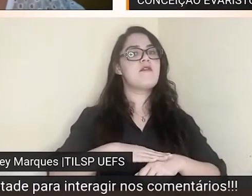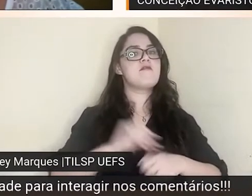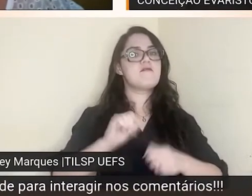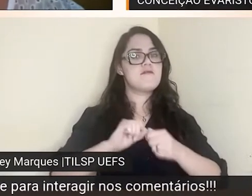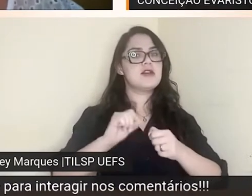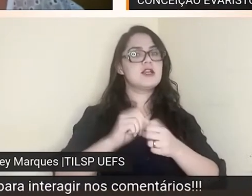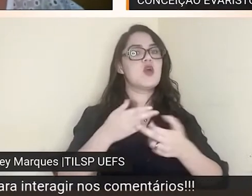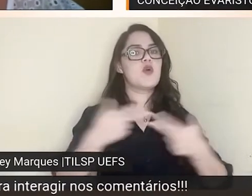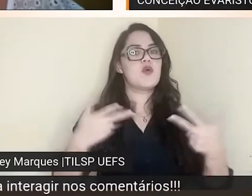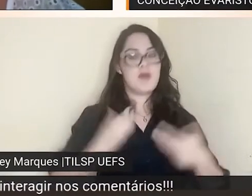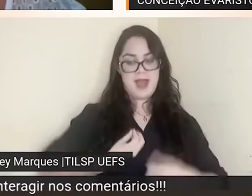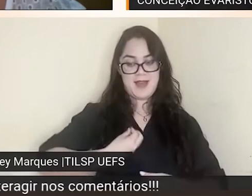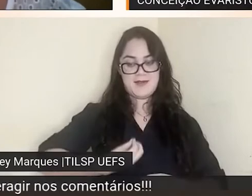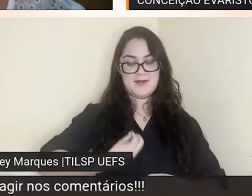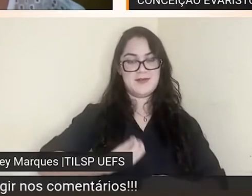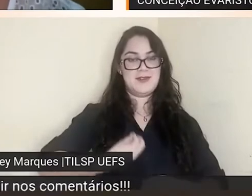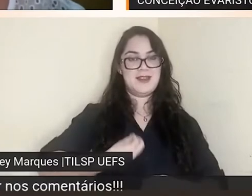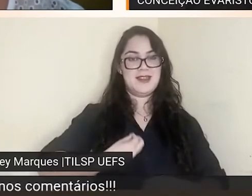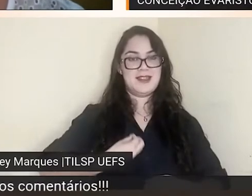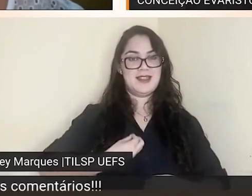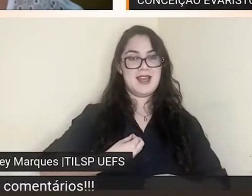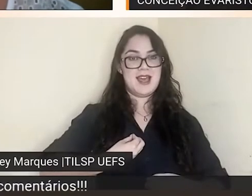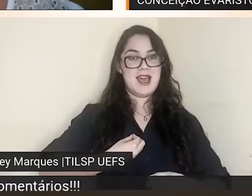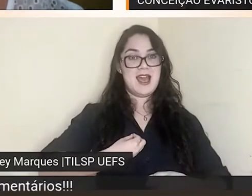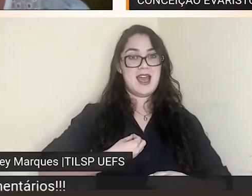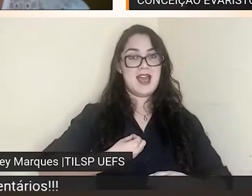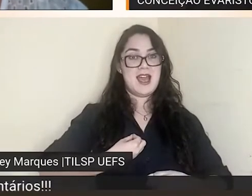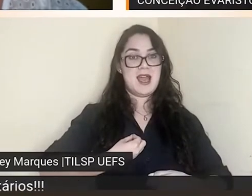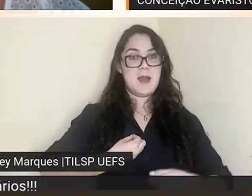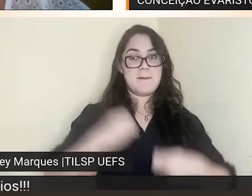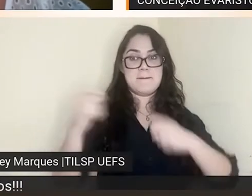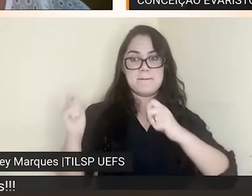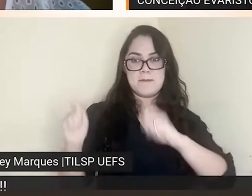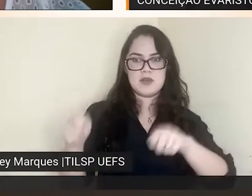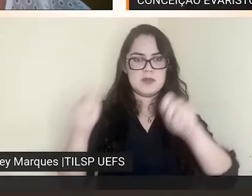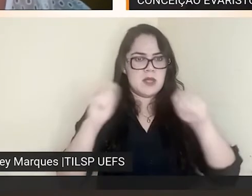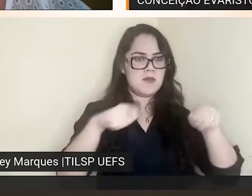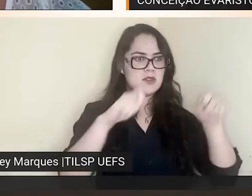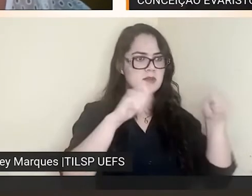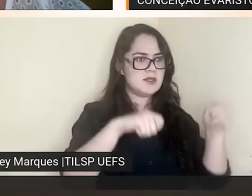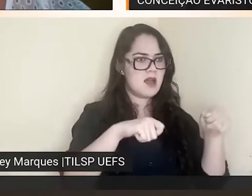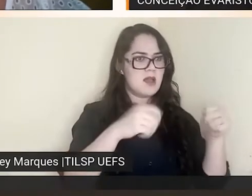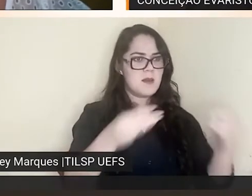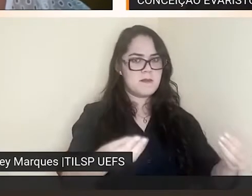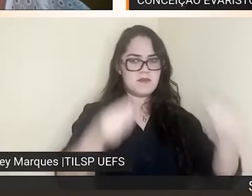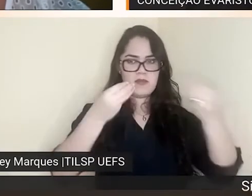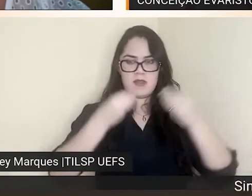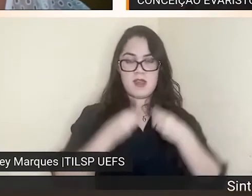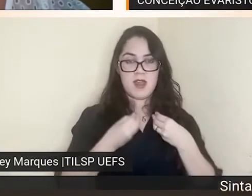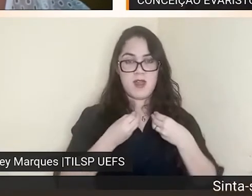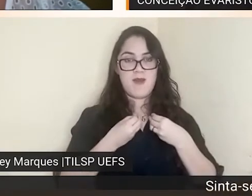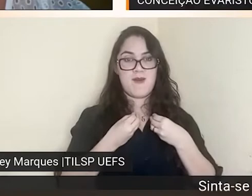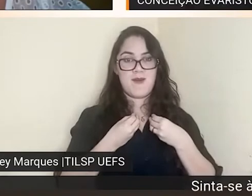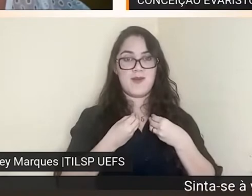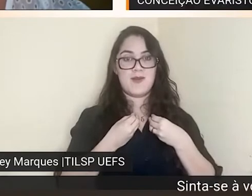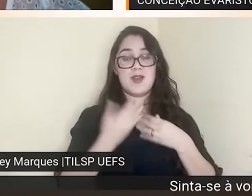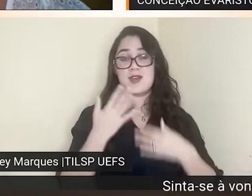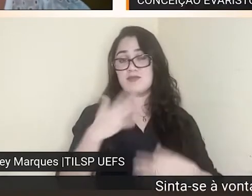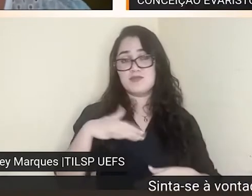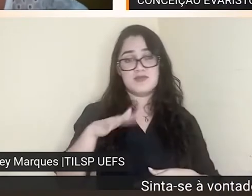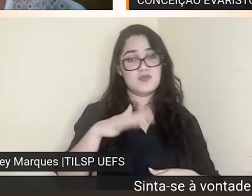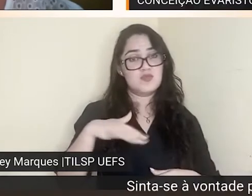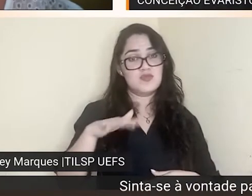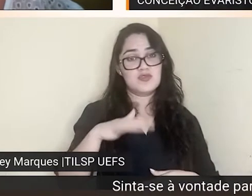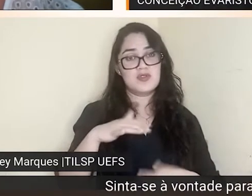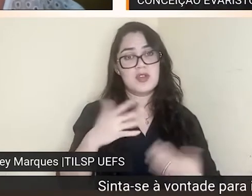me ofereceu outros caminhos que, de um modo geral, não